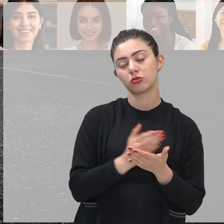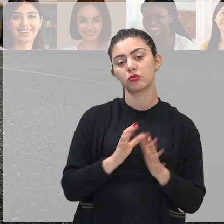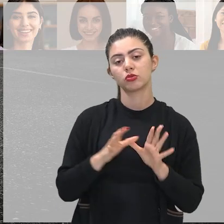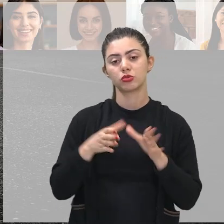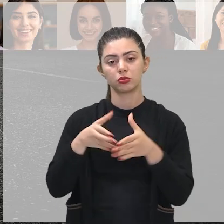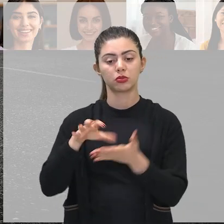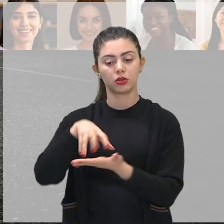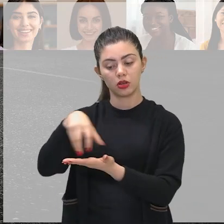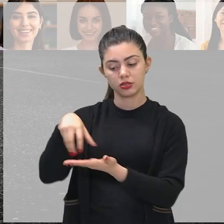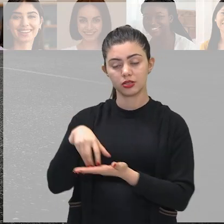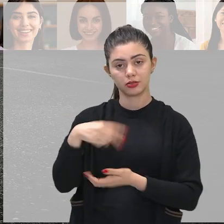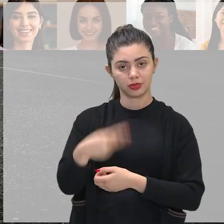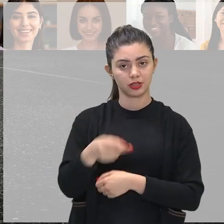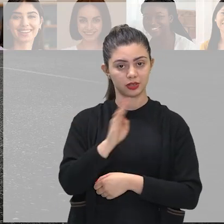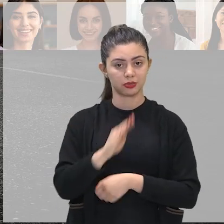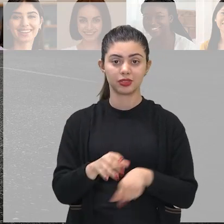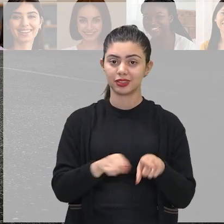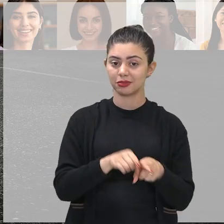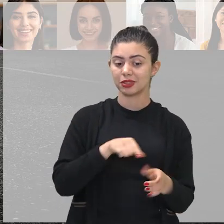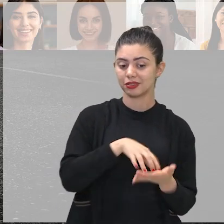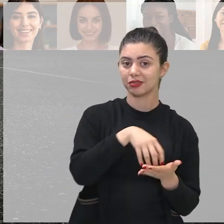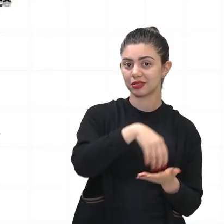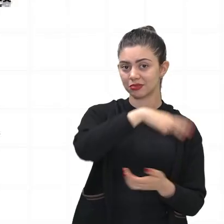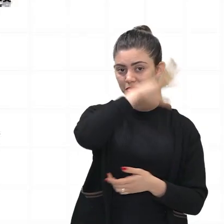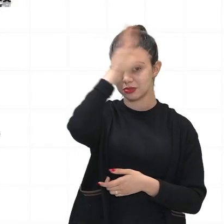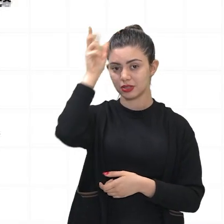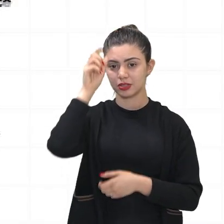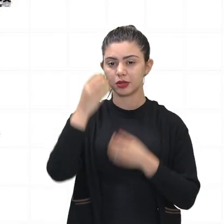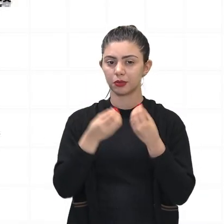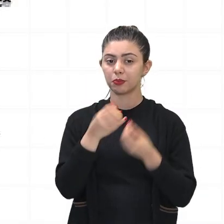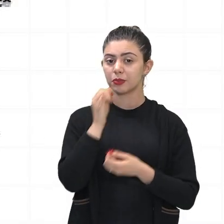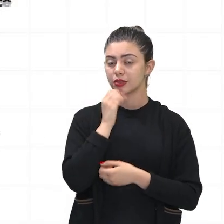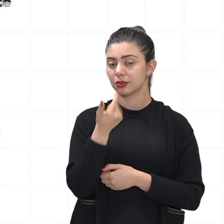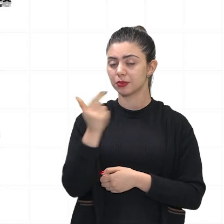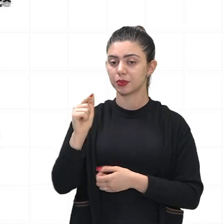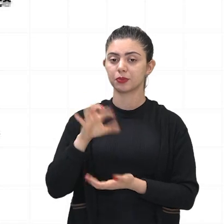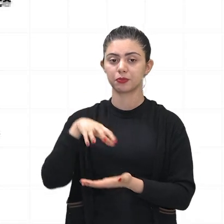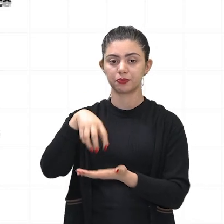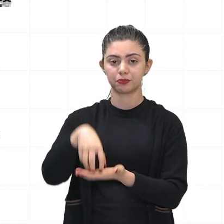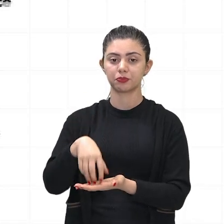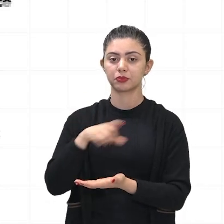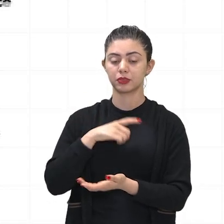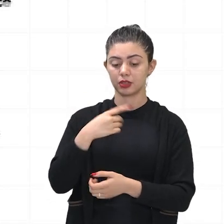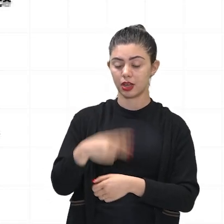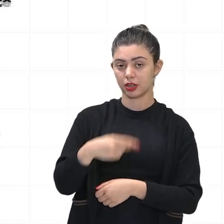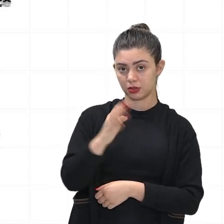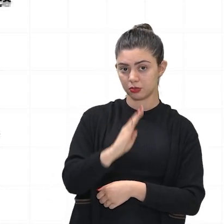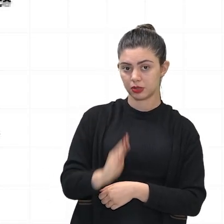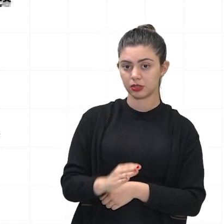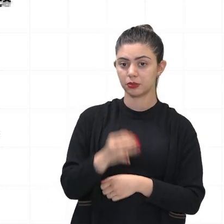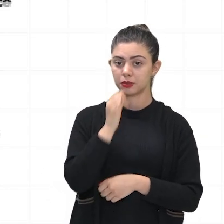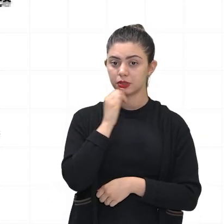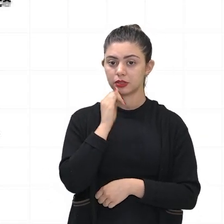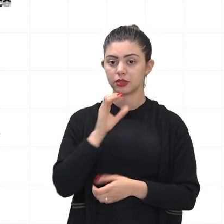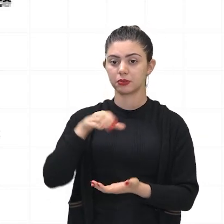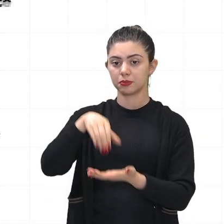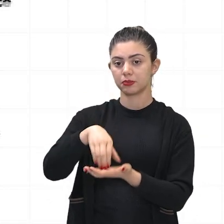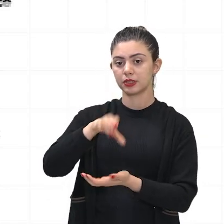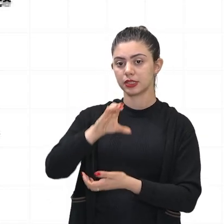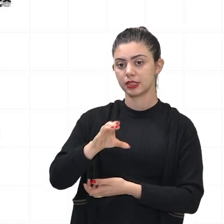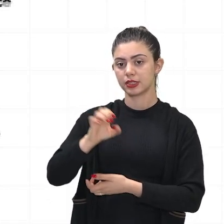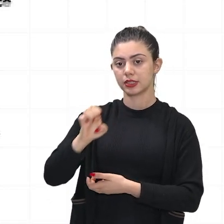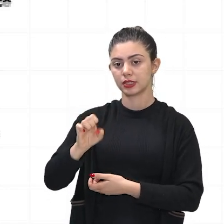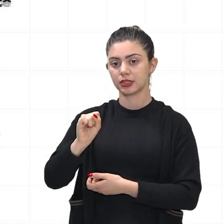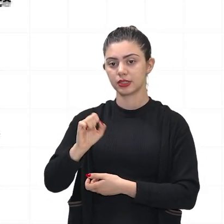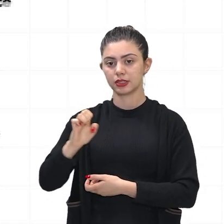organizações brasileiras e também amazônicas desse campo. Vou te dar um outro exemplo. Outras iniciativas presentes no Brasil. Por exemplo, nós temos a SESI, que